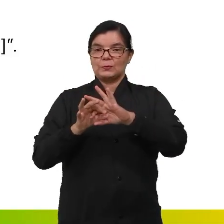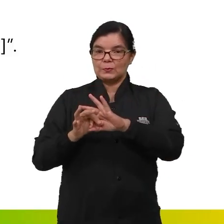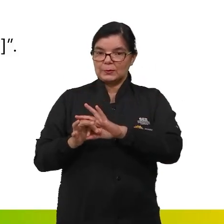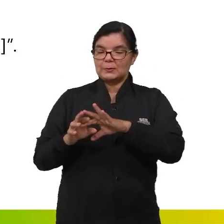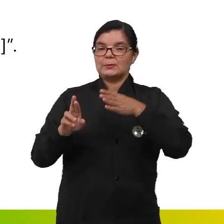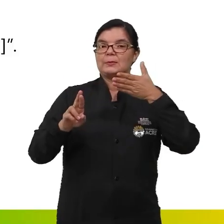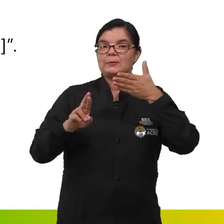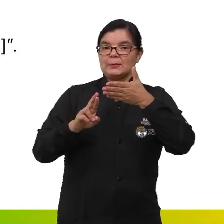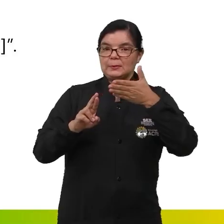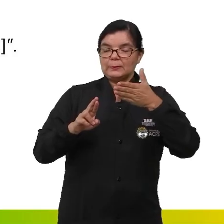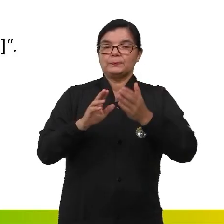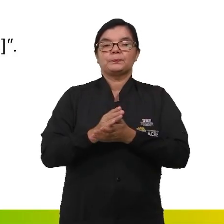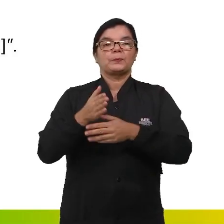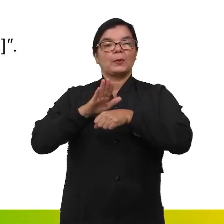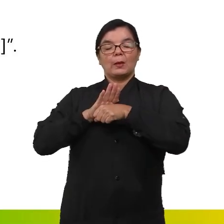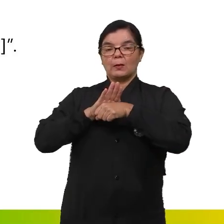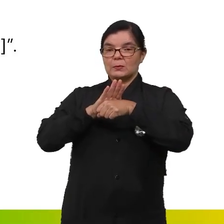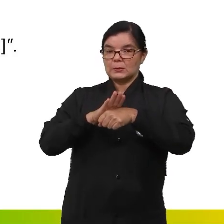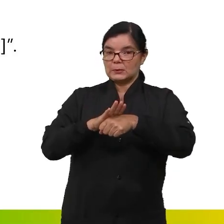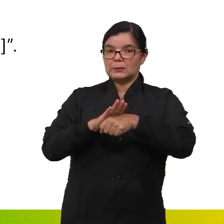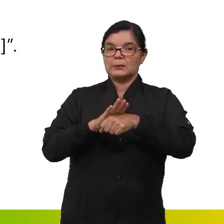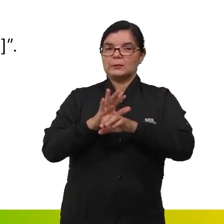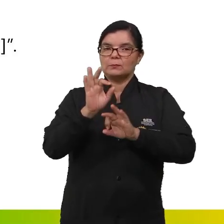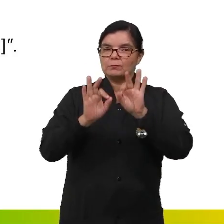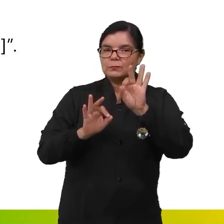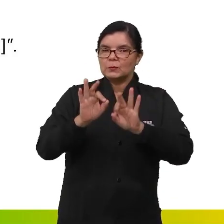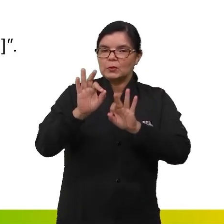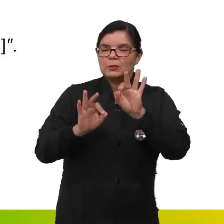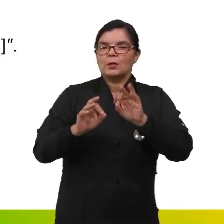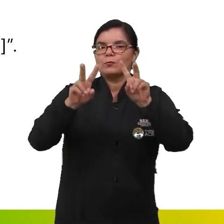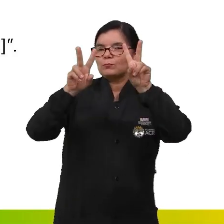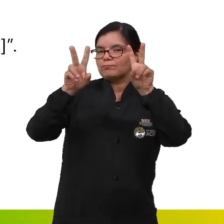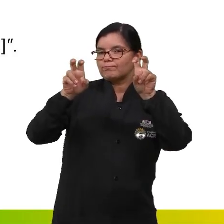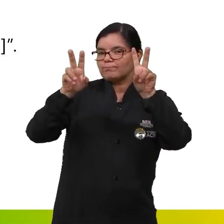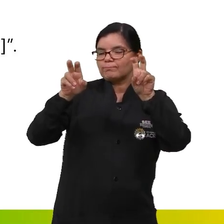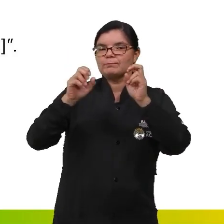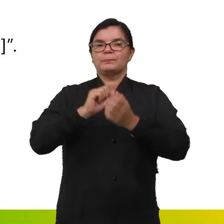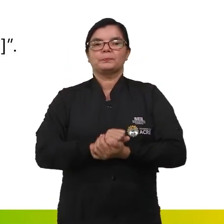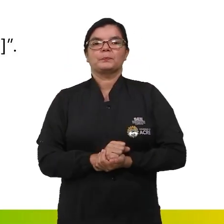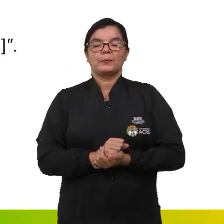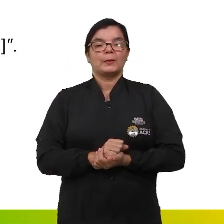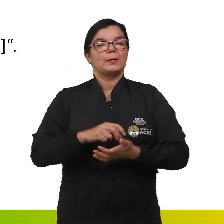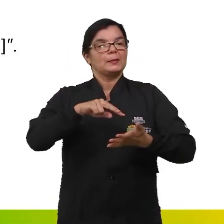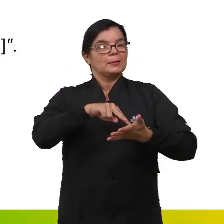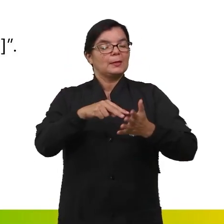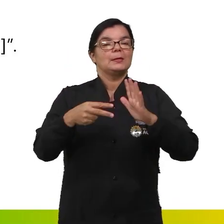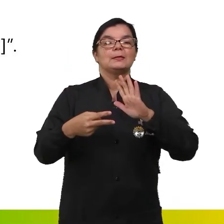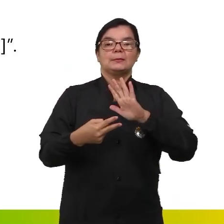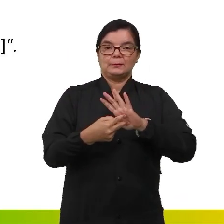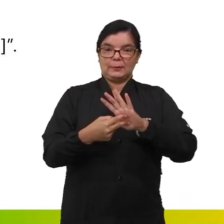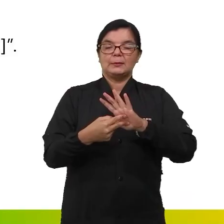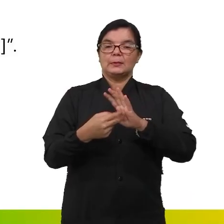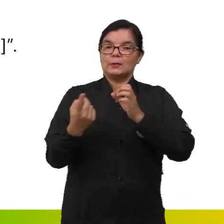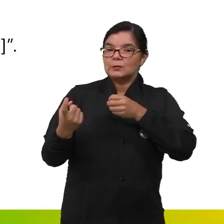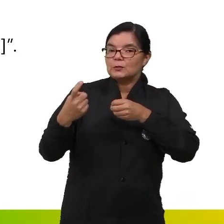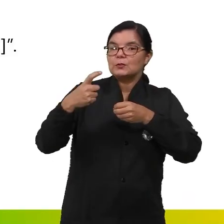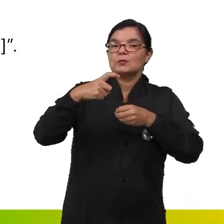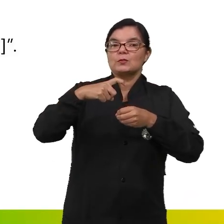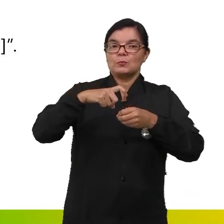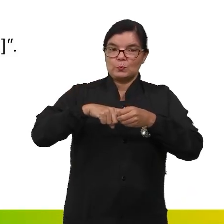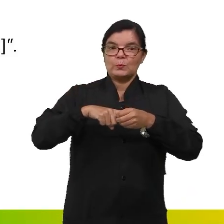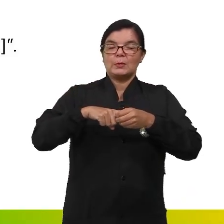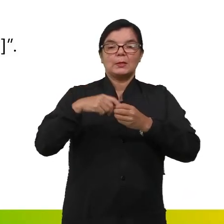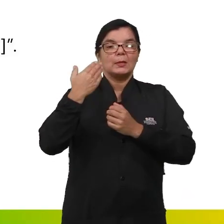elementos de coesão referencial, auxiliando a manutenção do tema abordado, quer dizer, a retomada, fazer com que